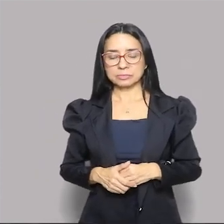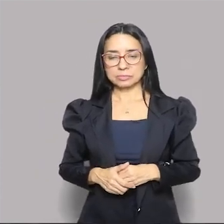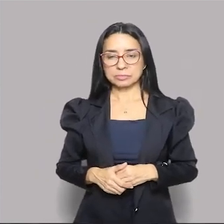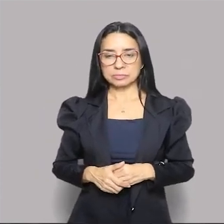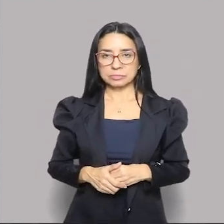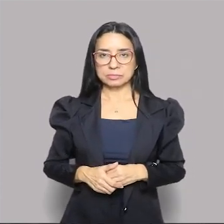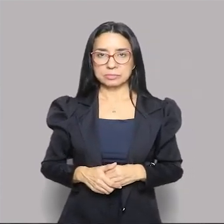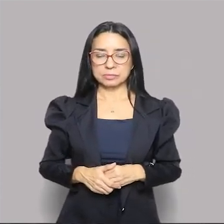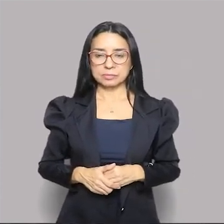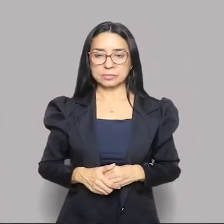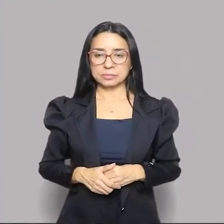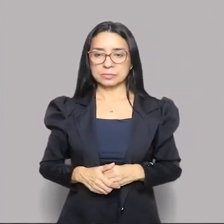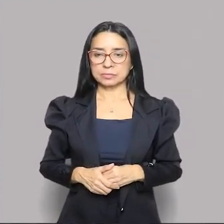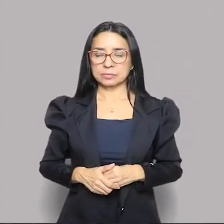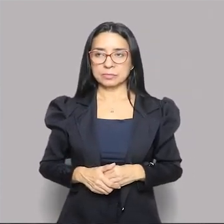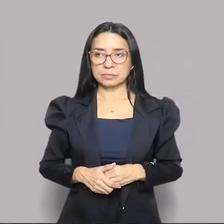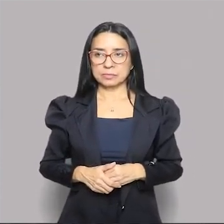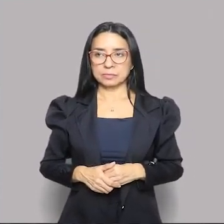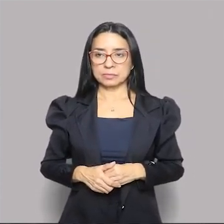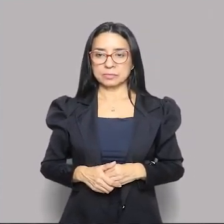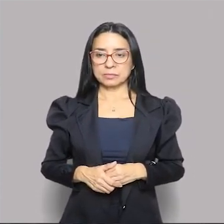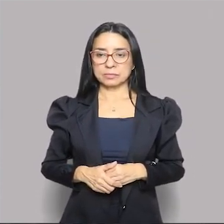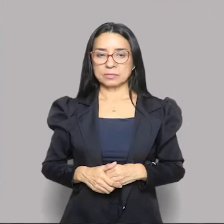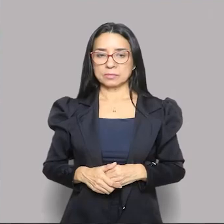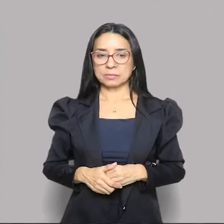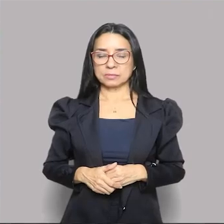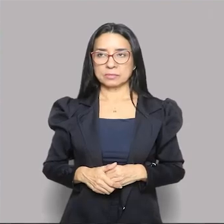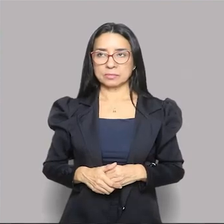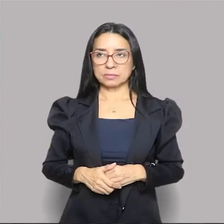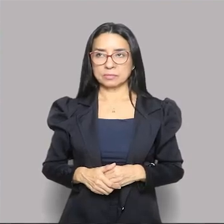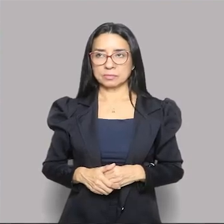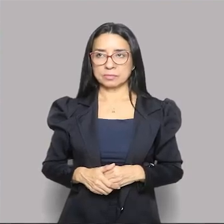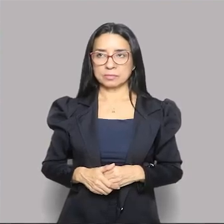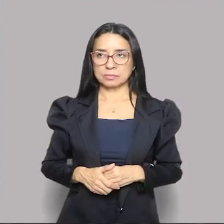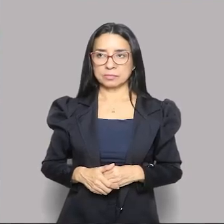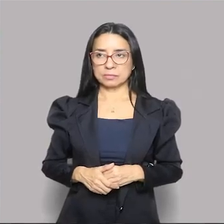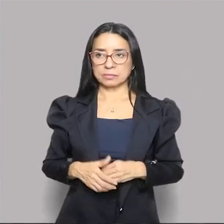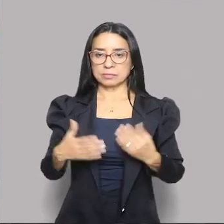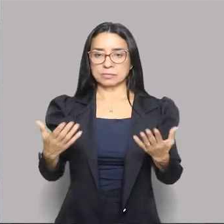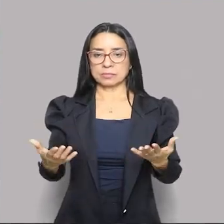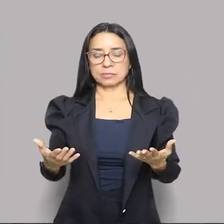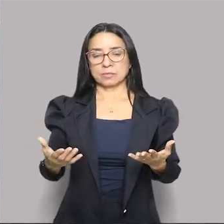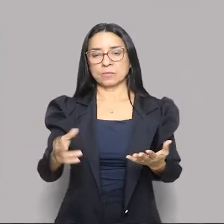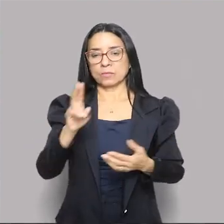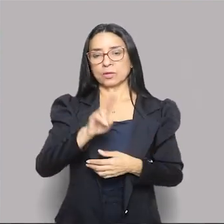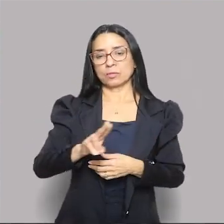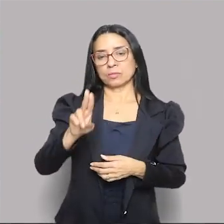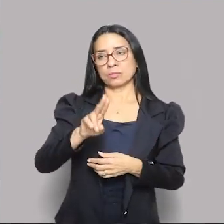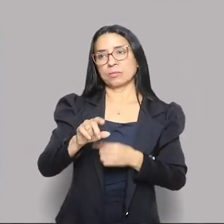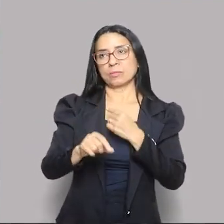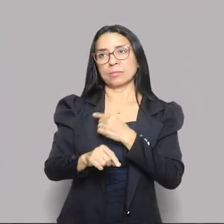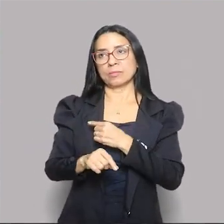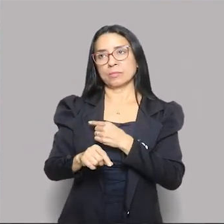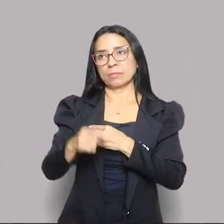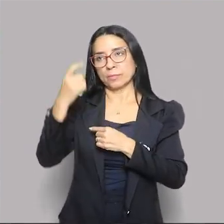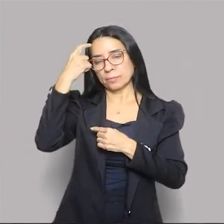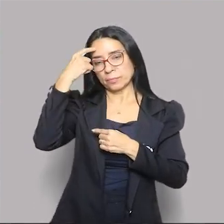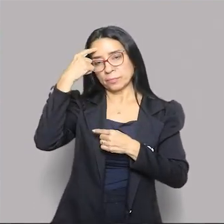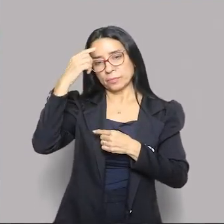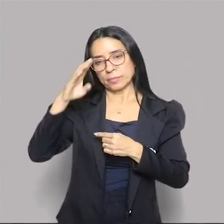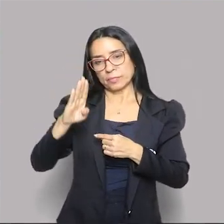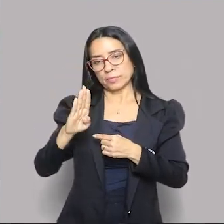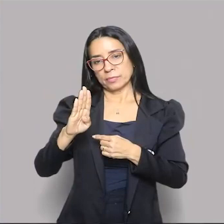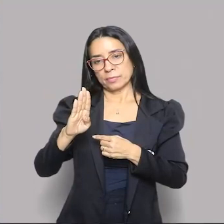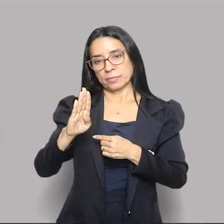comumente, regras que moldam determinados indivíduos e comunidades. Pronto. Coloquei aqui a ideia de